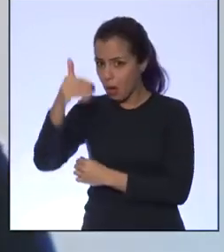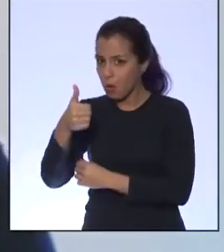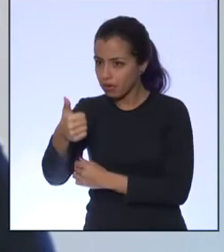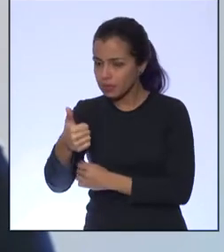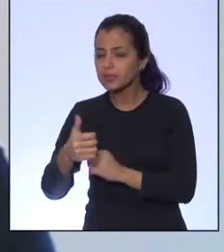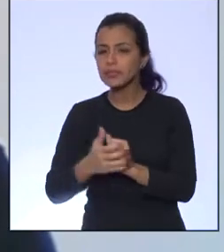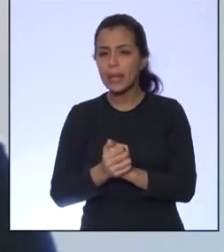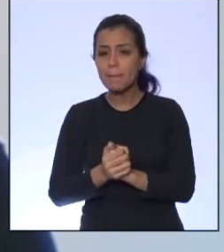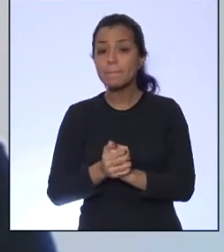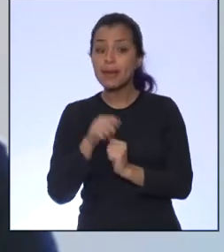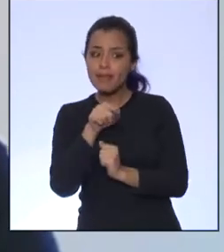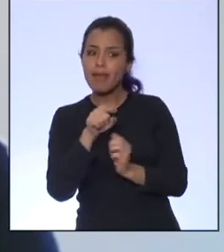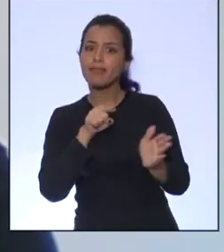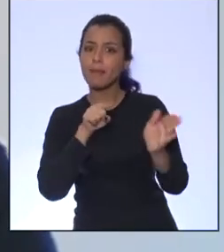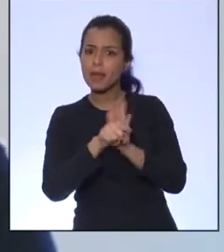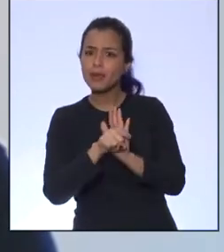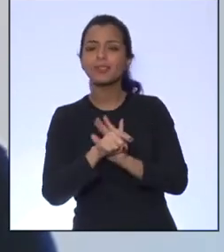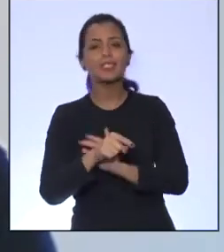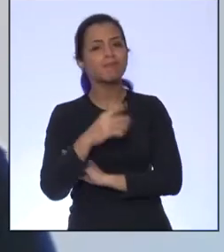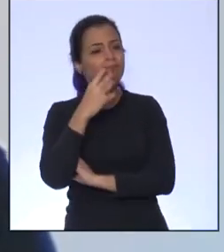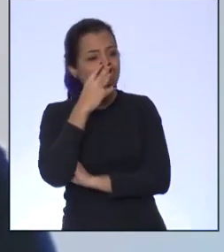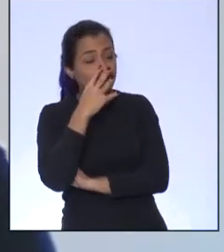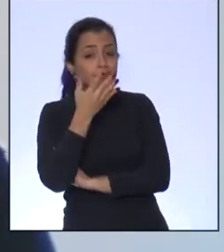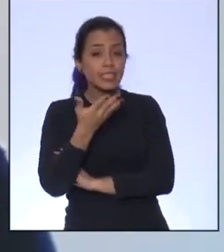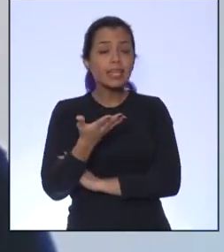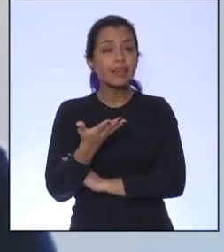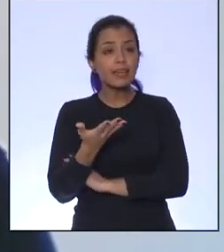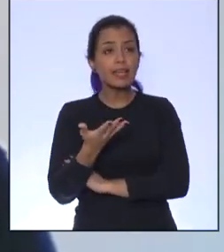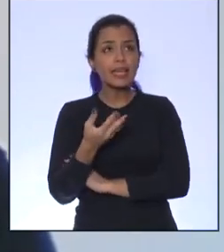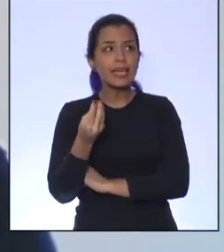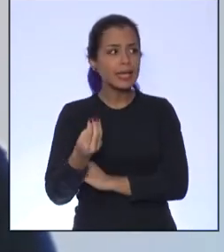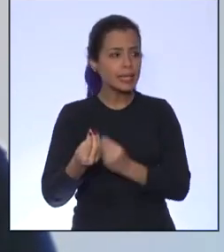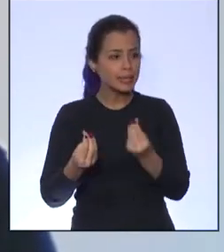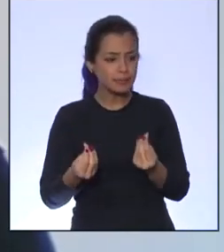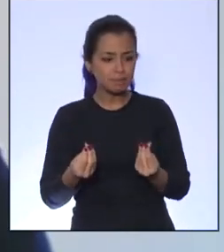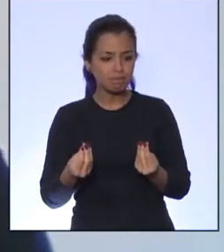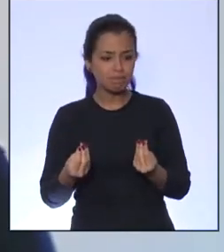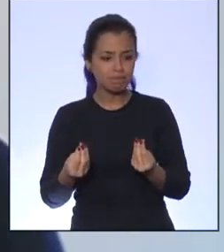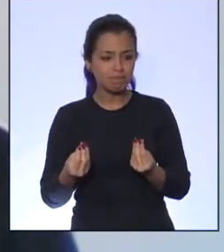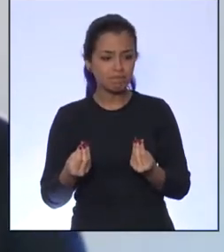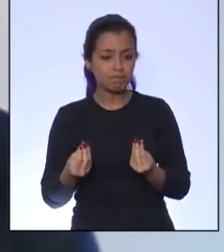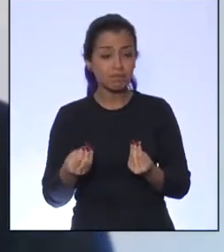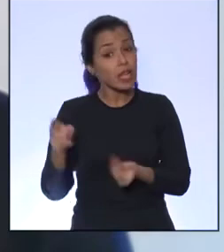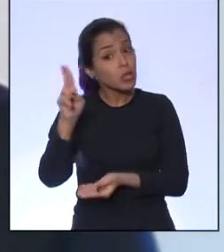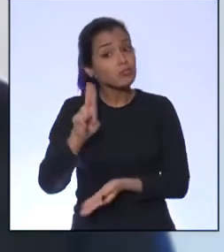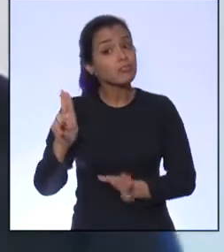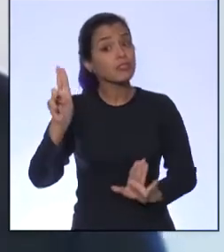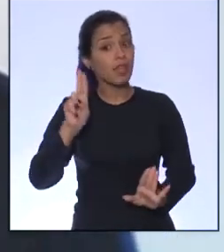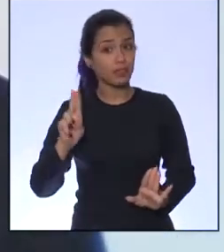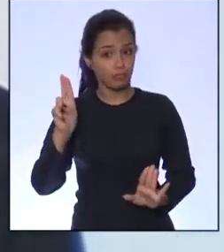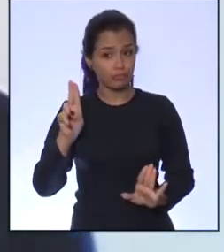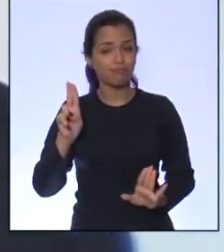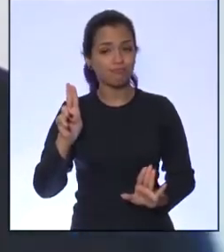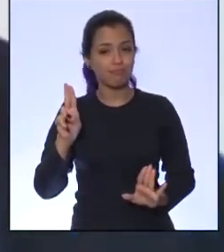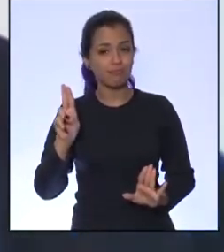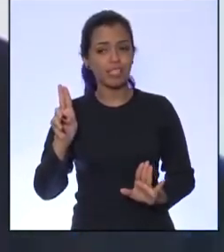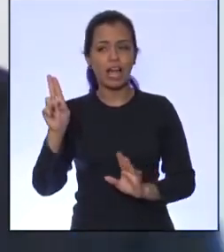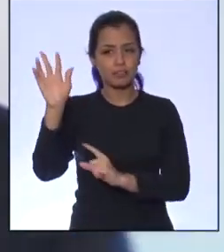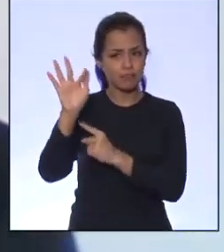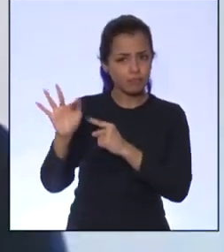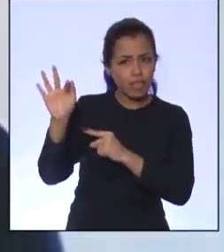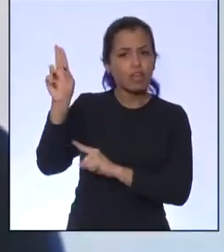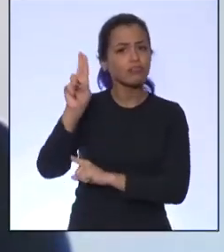certa maneira, é uma resposta né, às universidades. Eu acho que